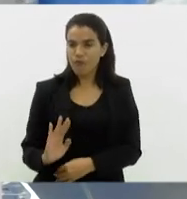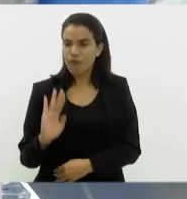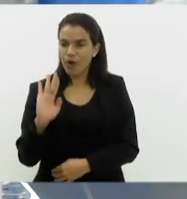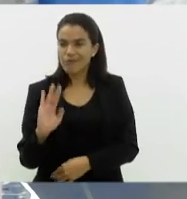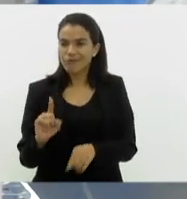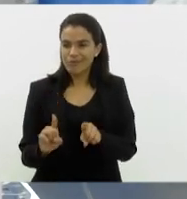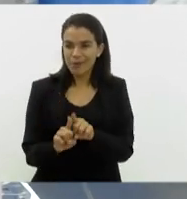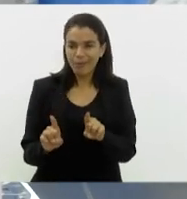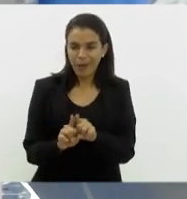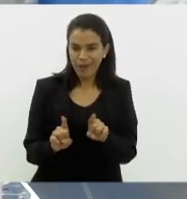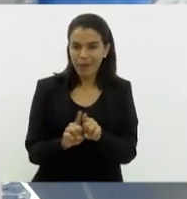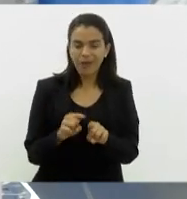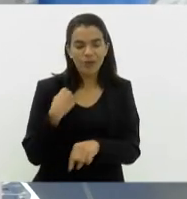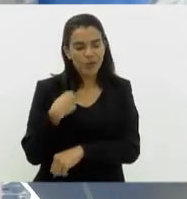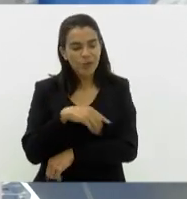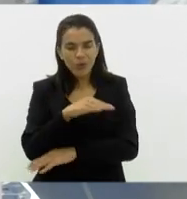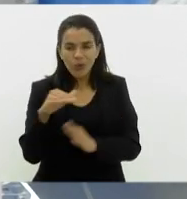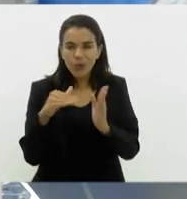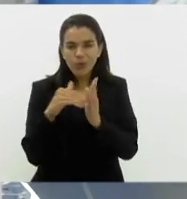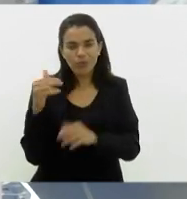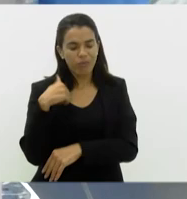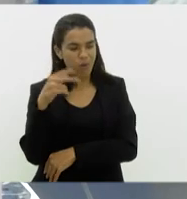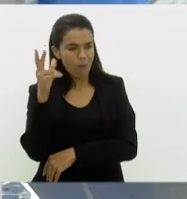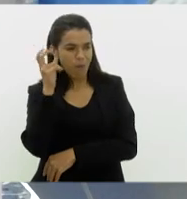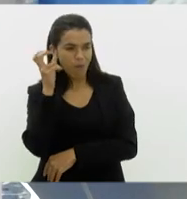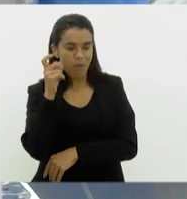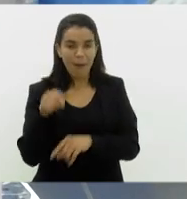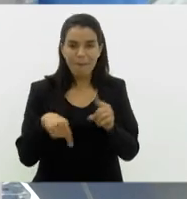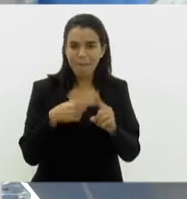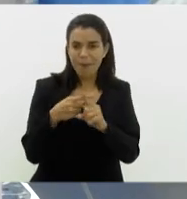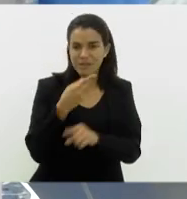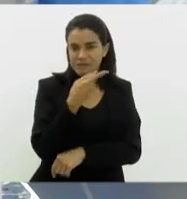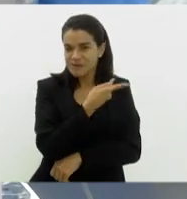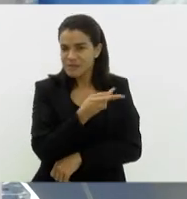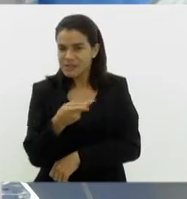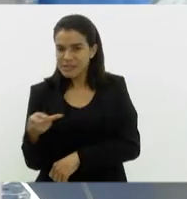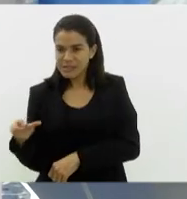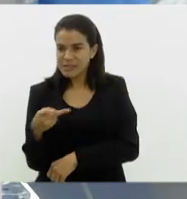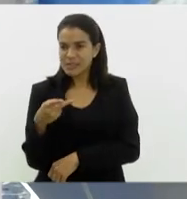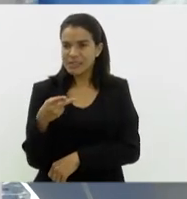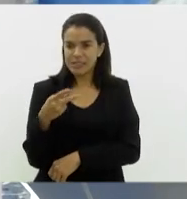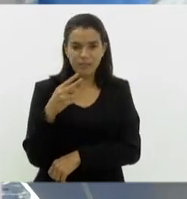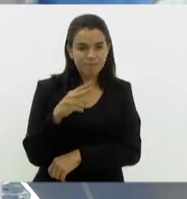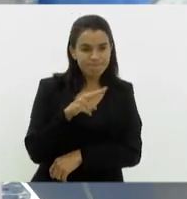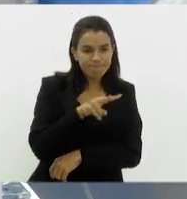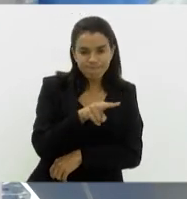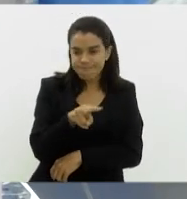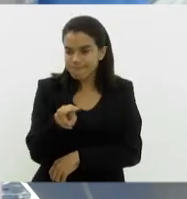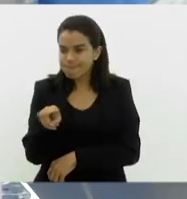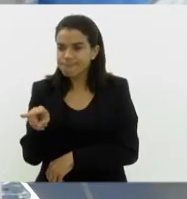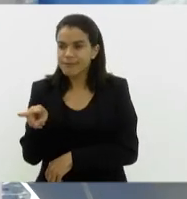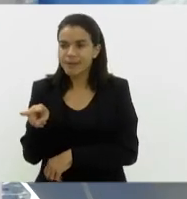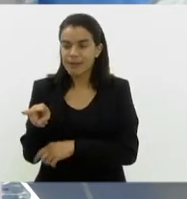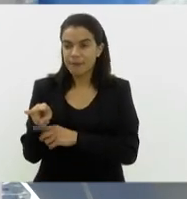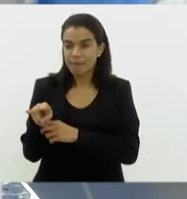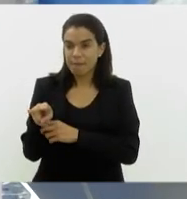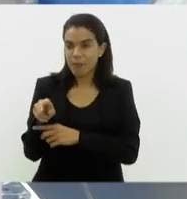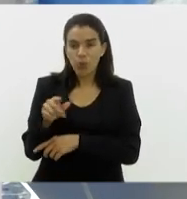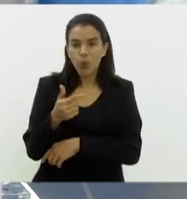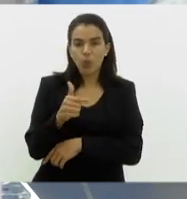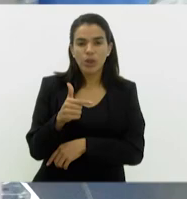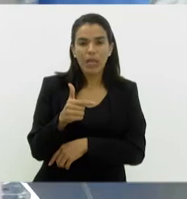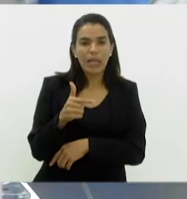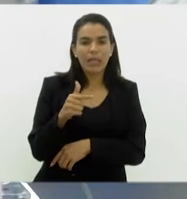base com tudo que foi ouvido aqui com as visitas que fizemos a locas que coltivo então não tem trabalho aqui